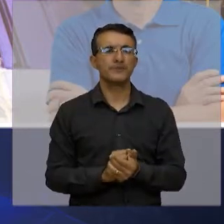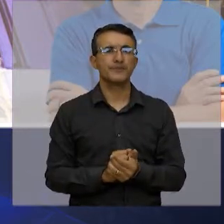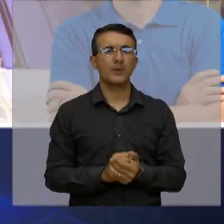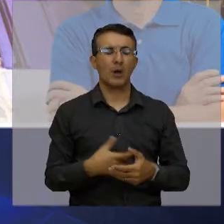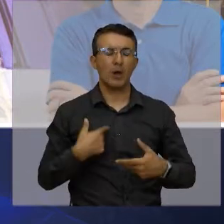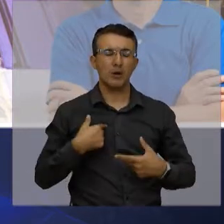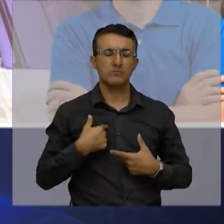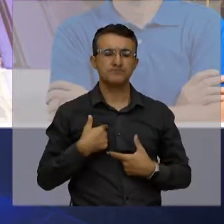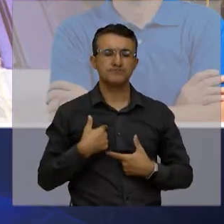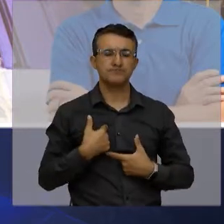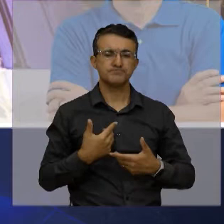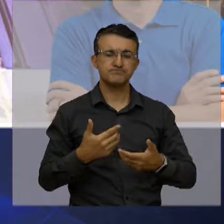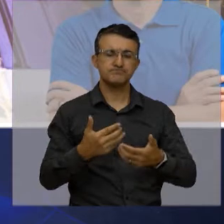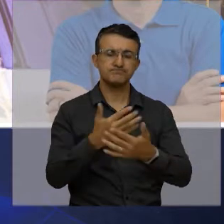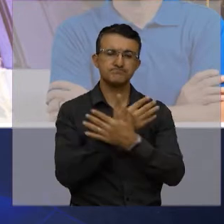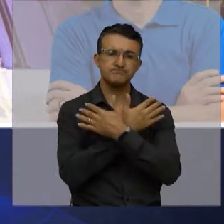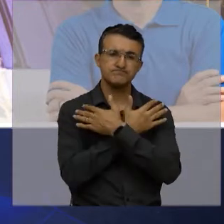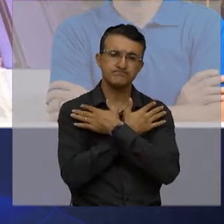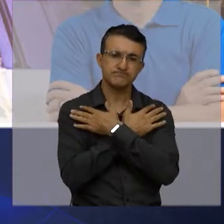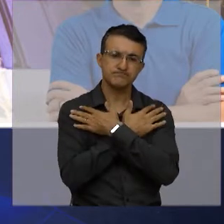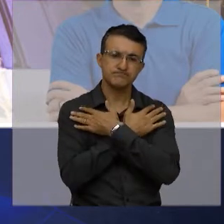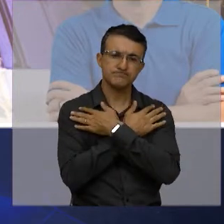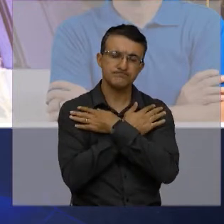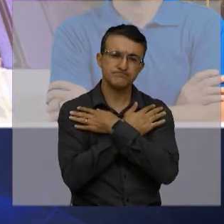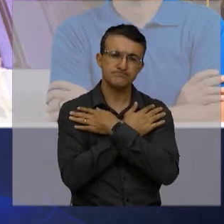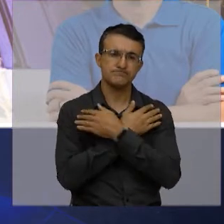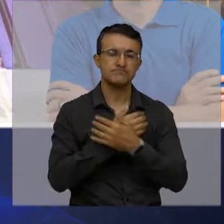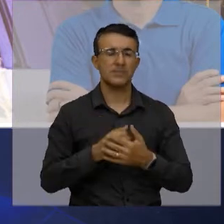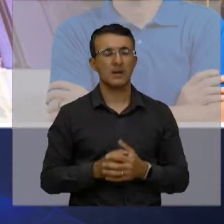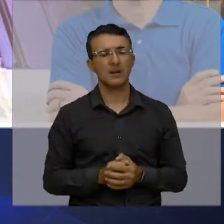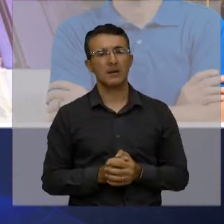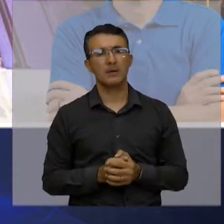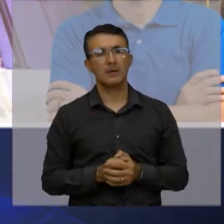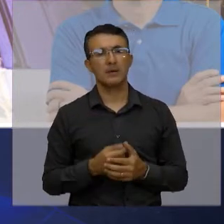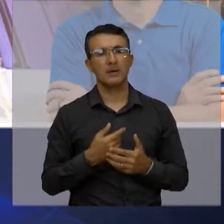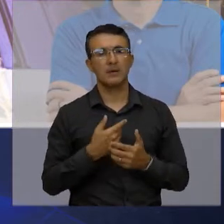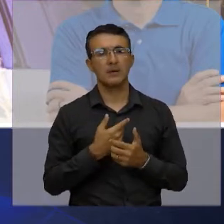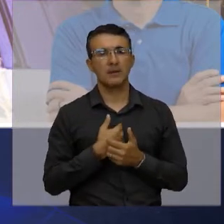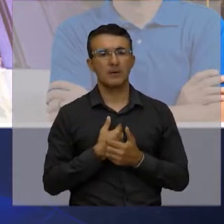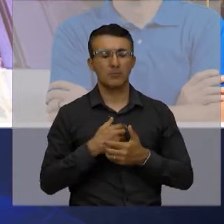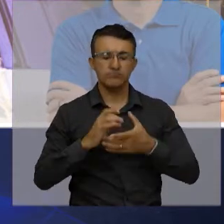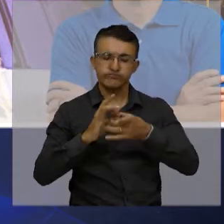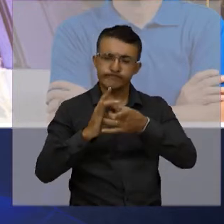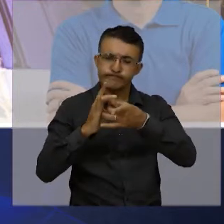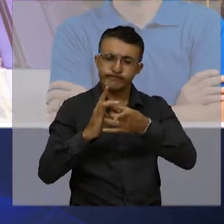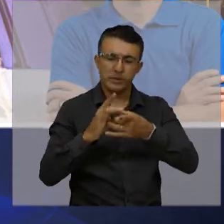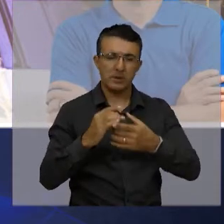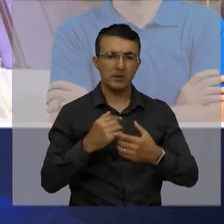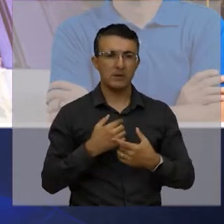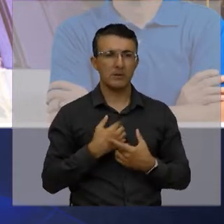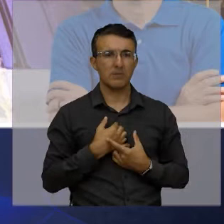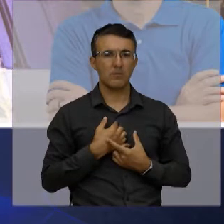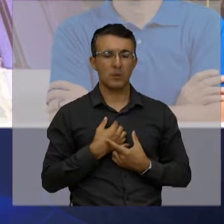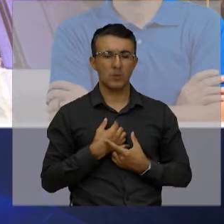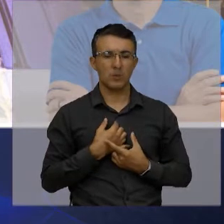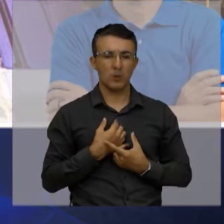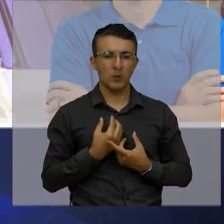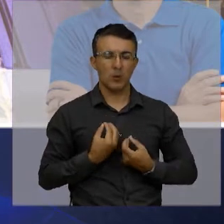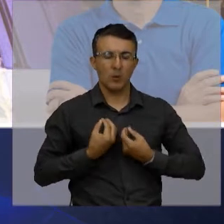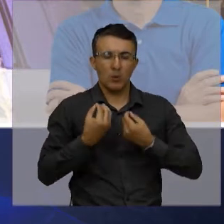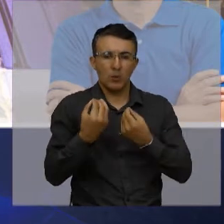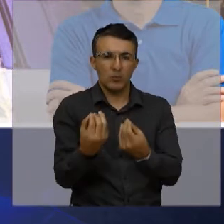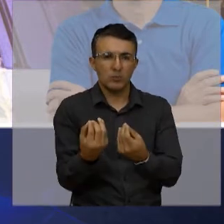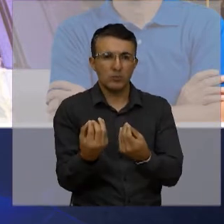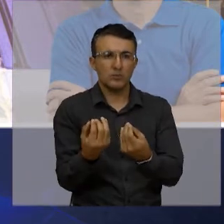o meu abraço, minha solidariedade, a minha dedicação também, que graças a Deus fiz parte aí de vários